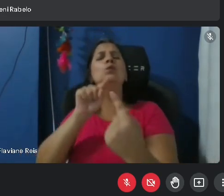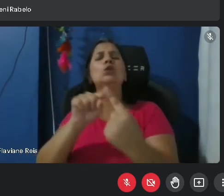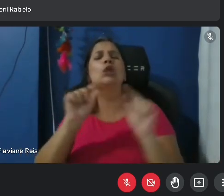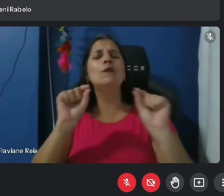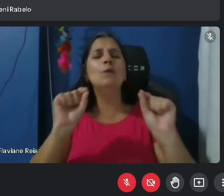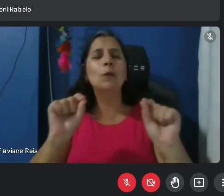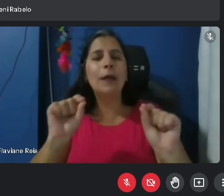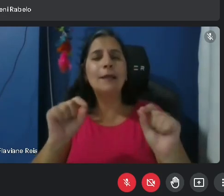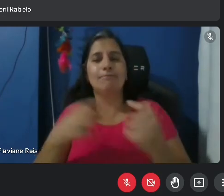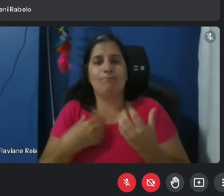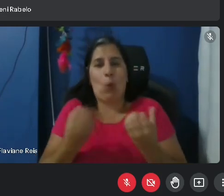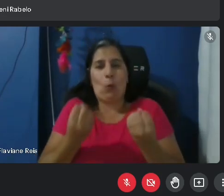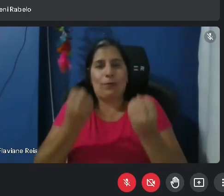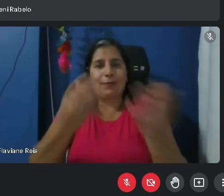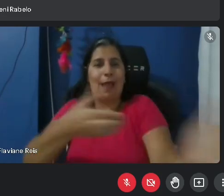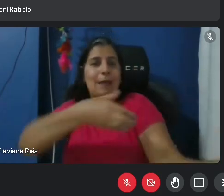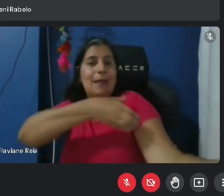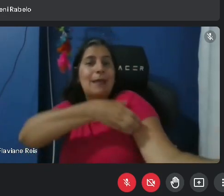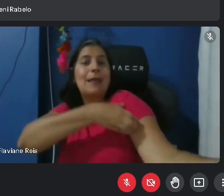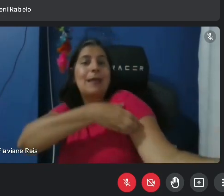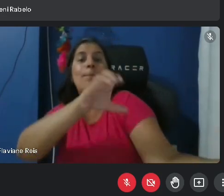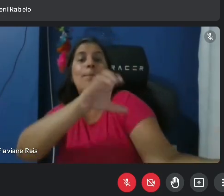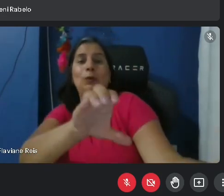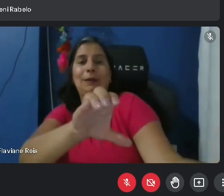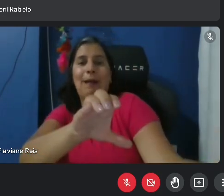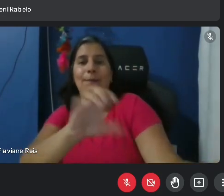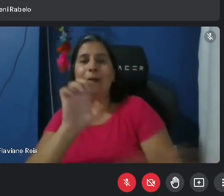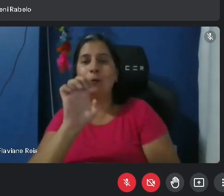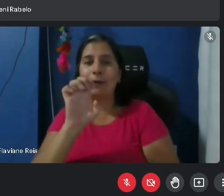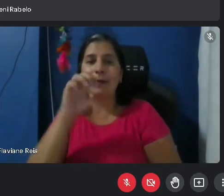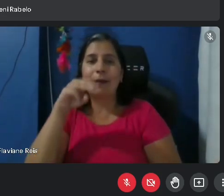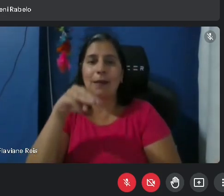representantes surdos, com que objetivo?